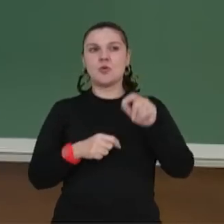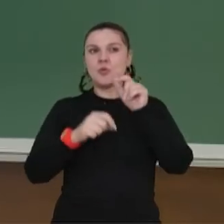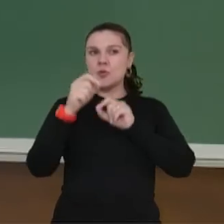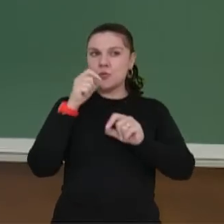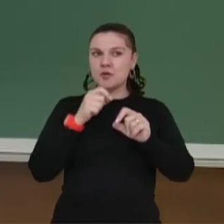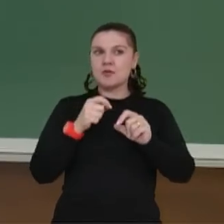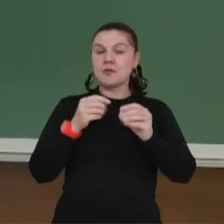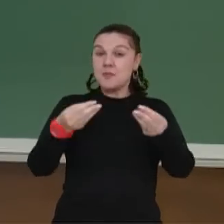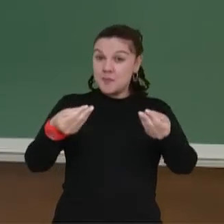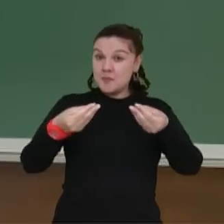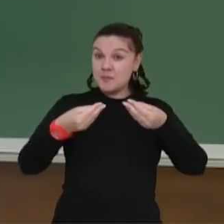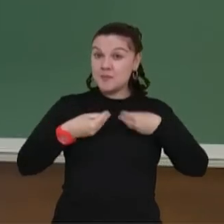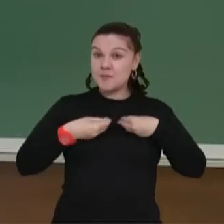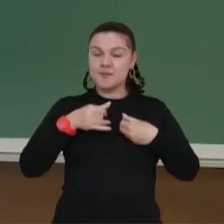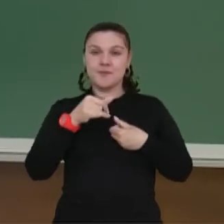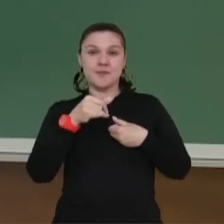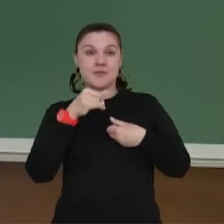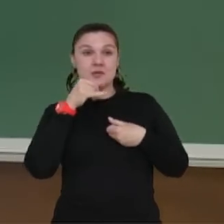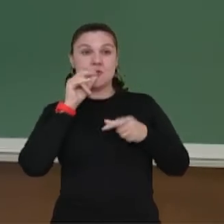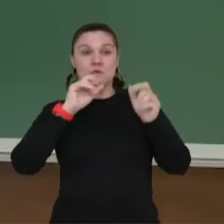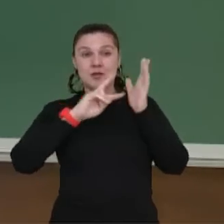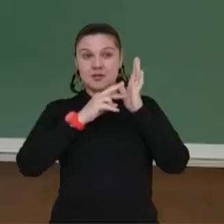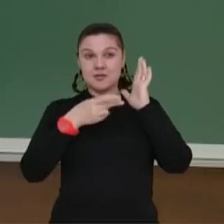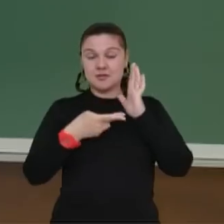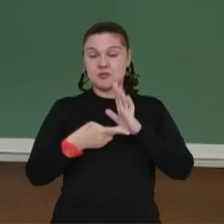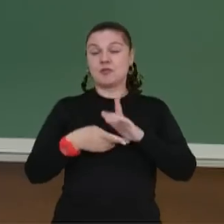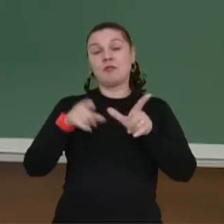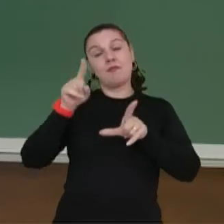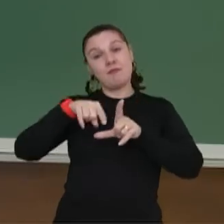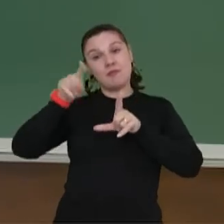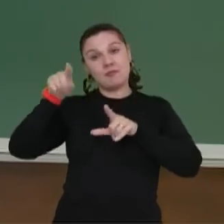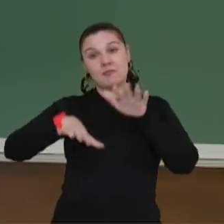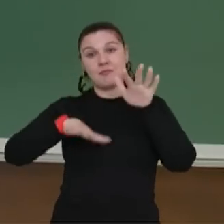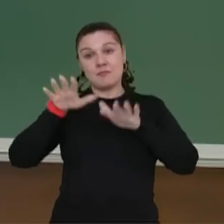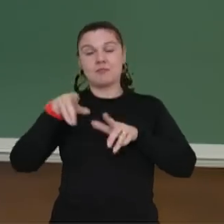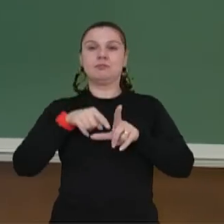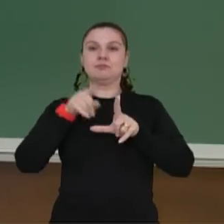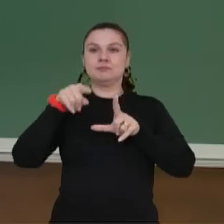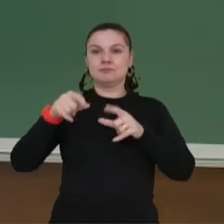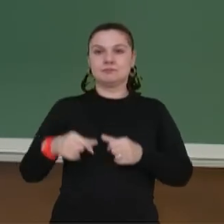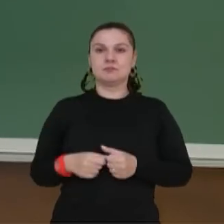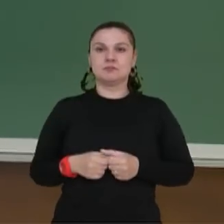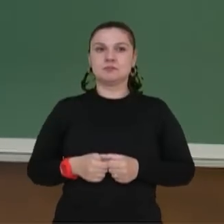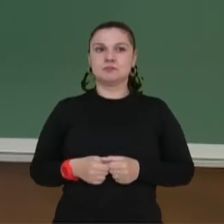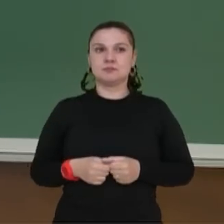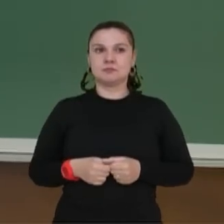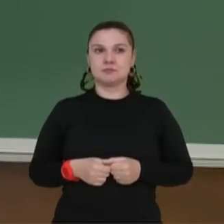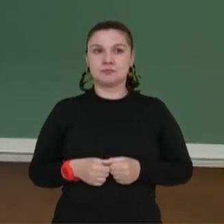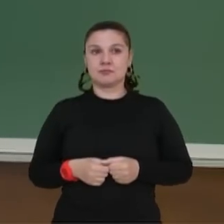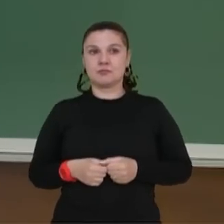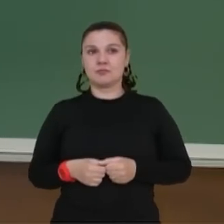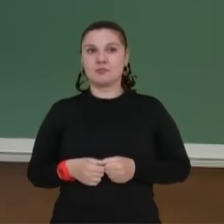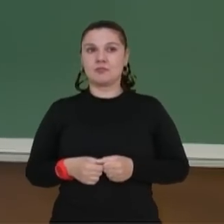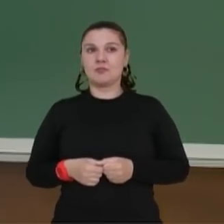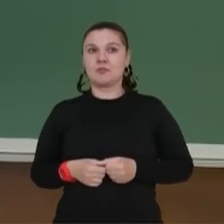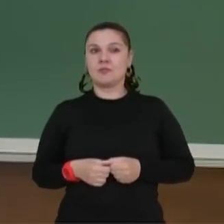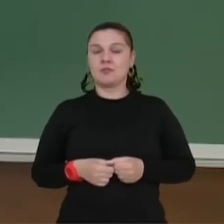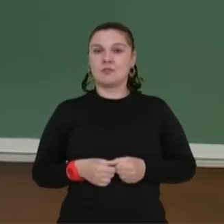definição e me dar um exemplo de variável estatística, tá bom? A definição de variável